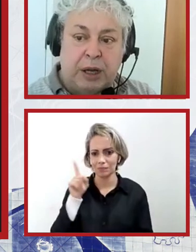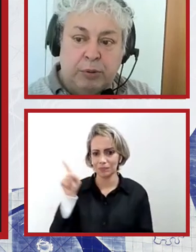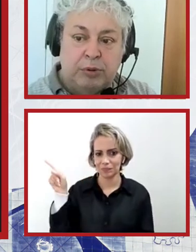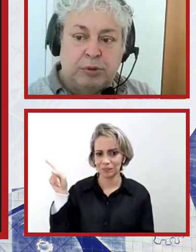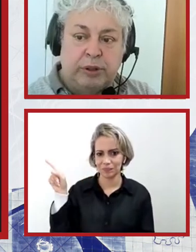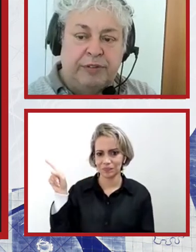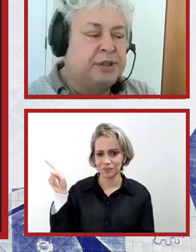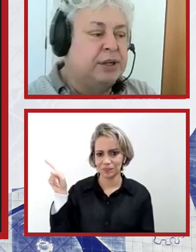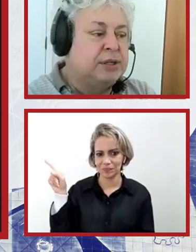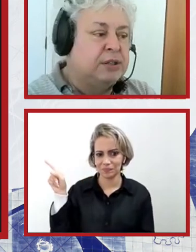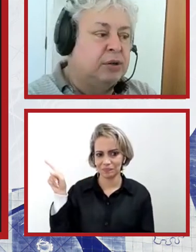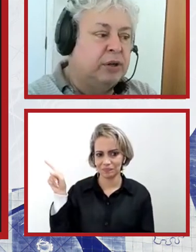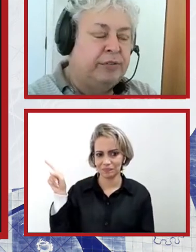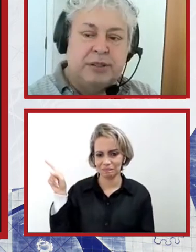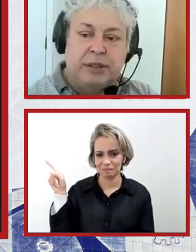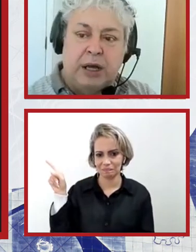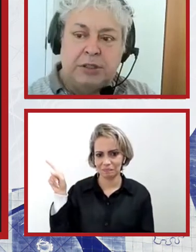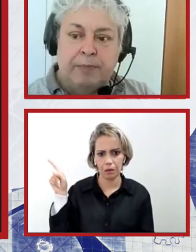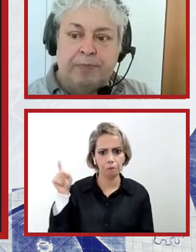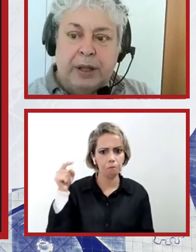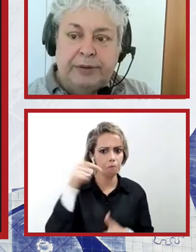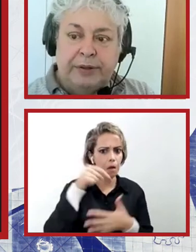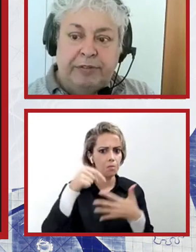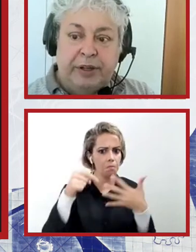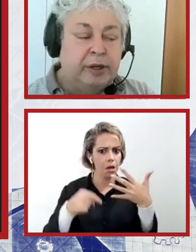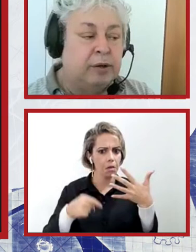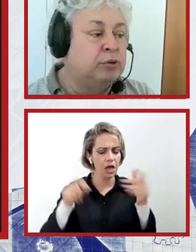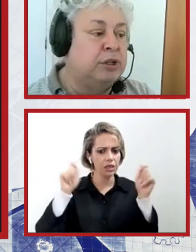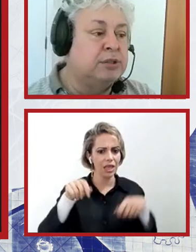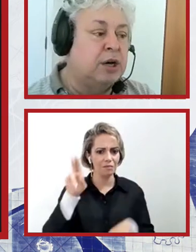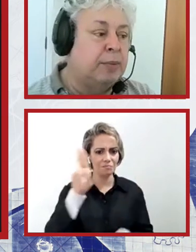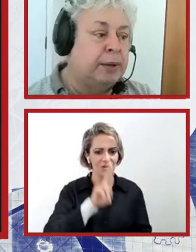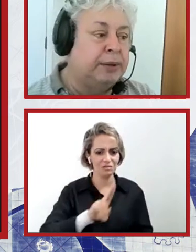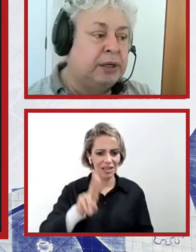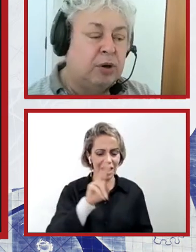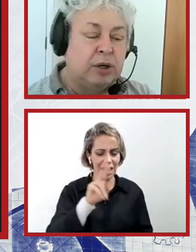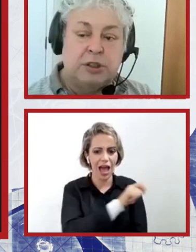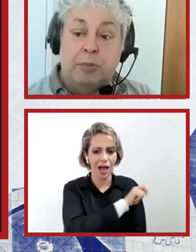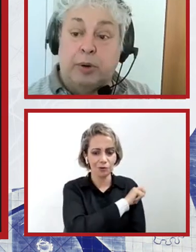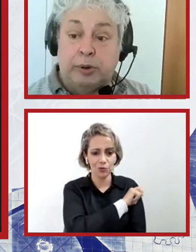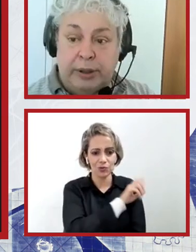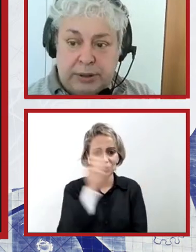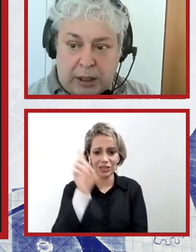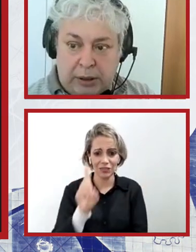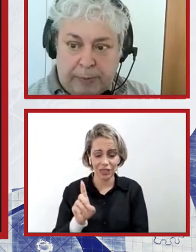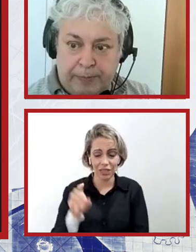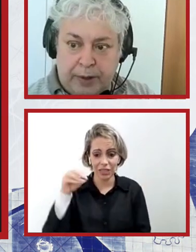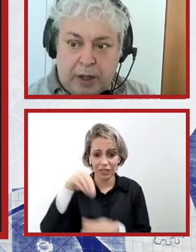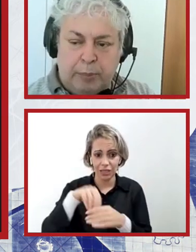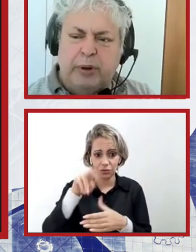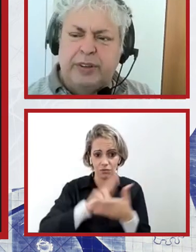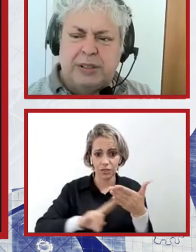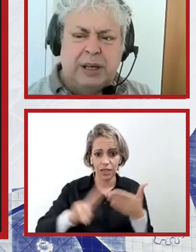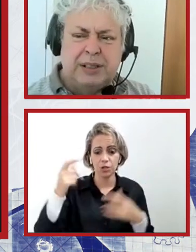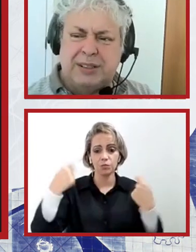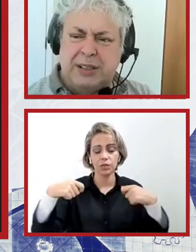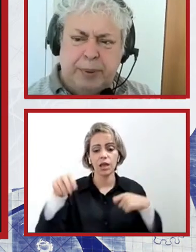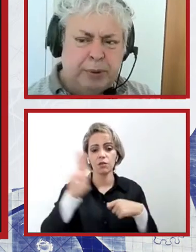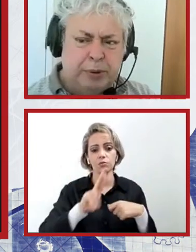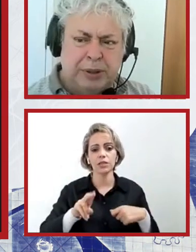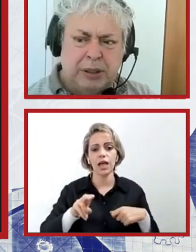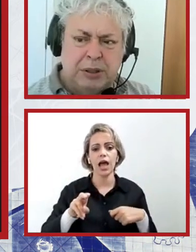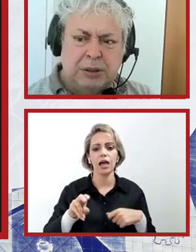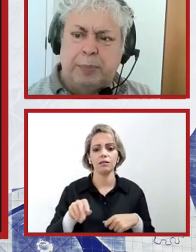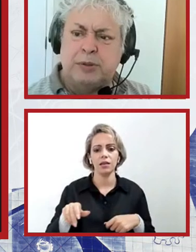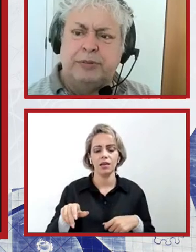que os alunos com deficiência que estão na universidade deveriam utilizar uma cadeira de rodas motorizada. Porque a universidade